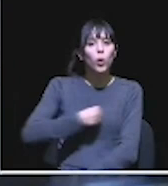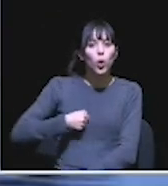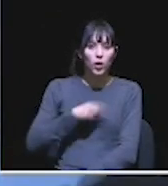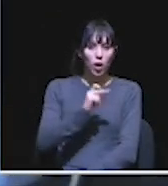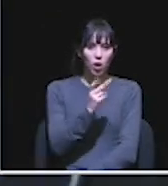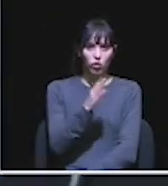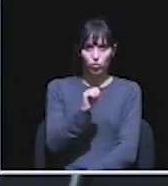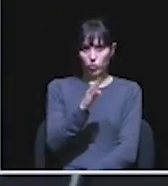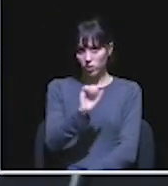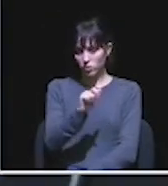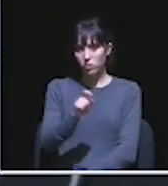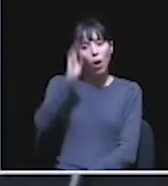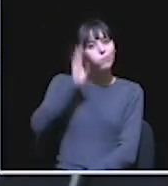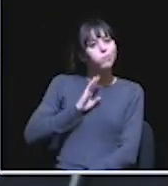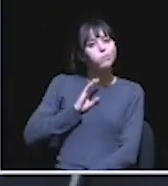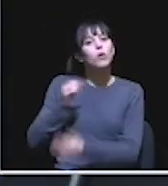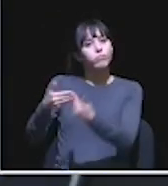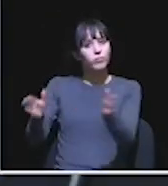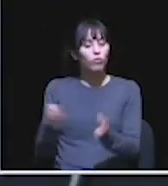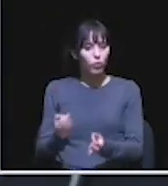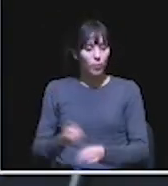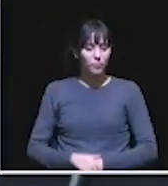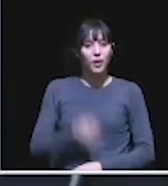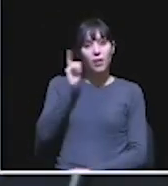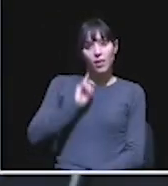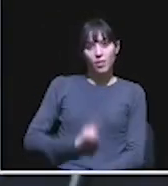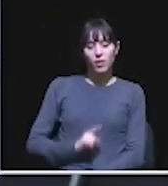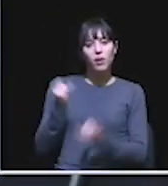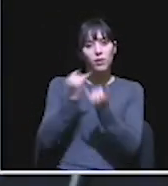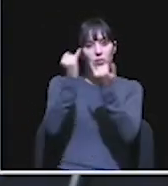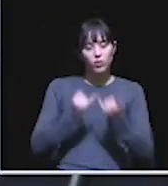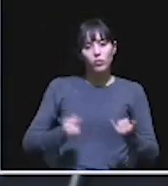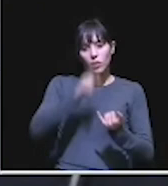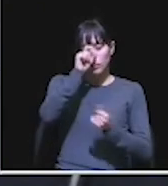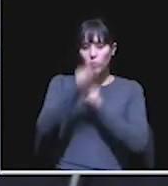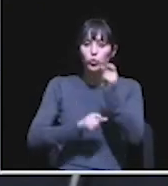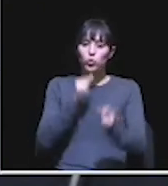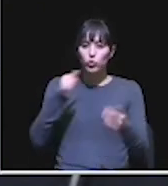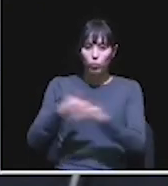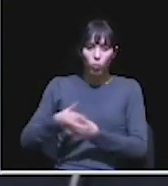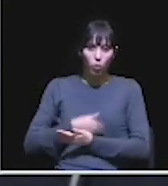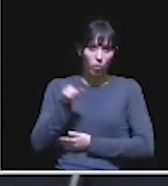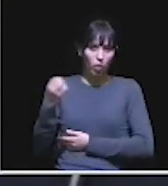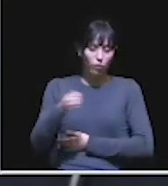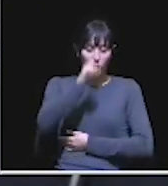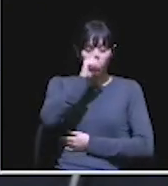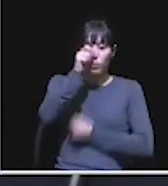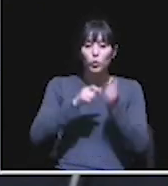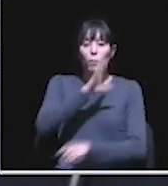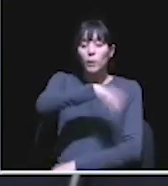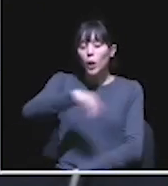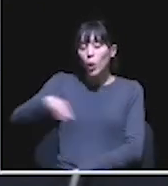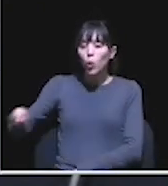tropas soviéticas. Por isso, 27 de janeiro foi instituído como o Dia Internacional em Memória das Vítimas do Holocausto, para lembrar os milhões de vítimas